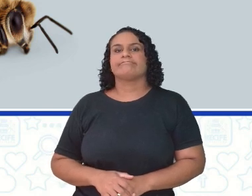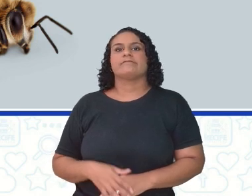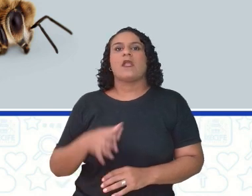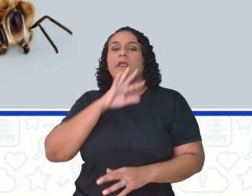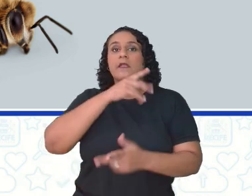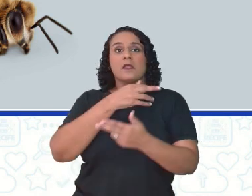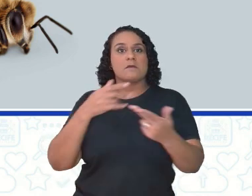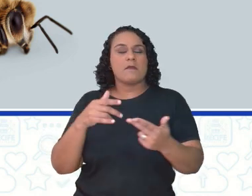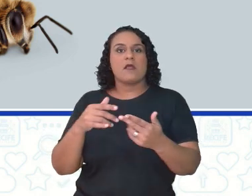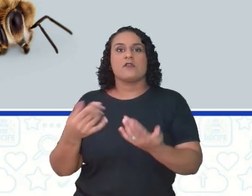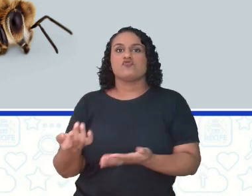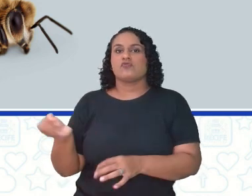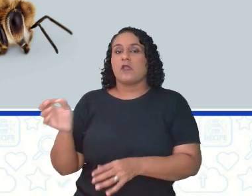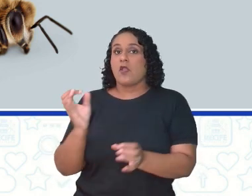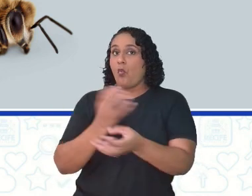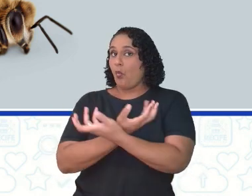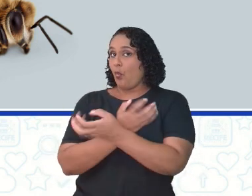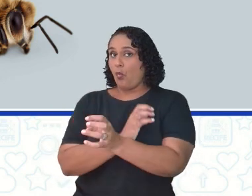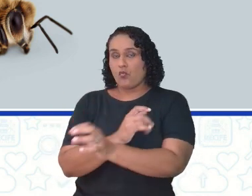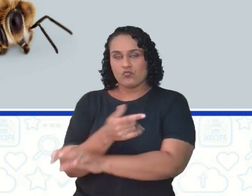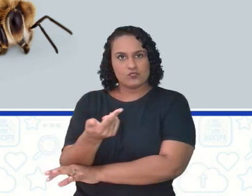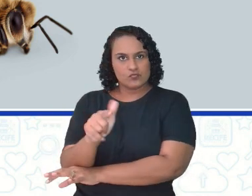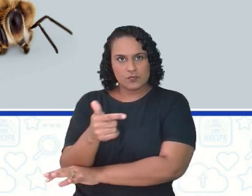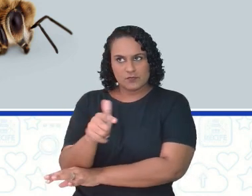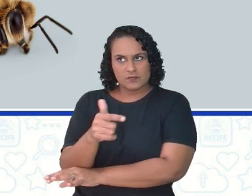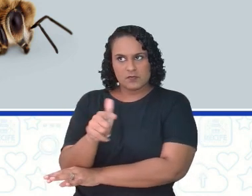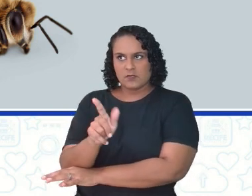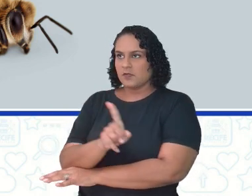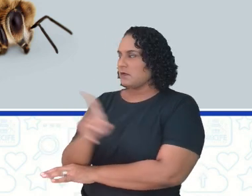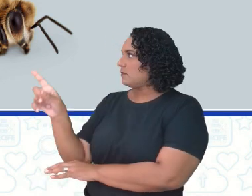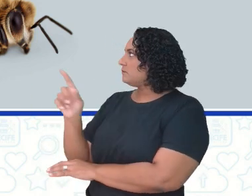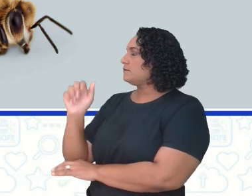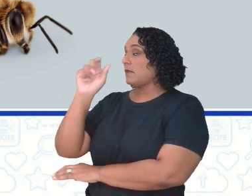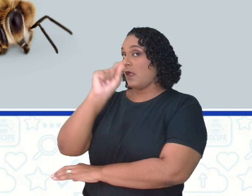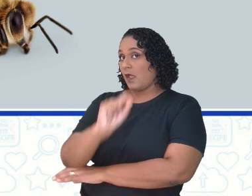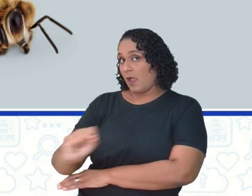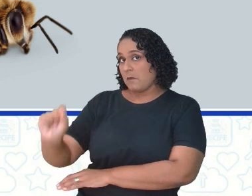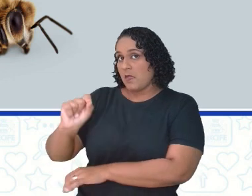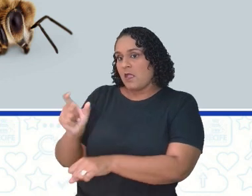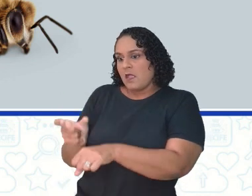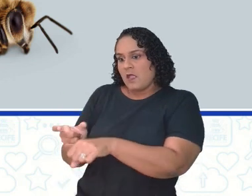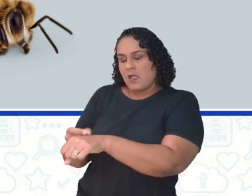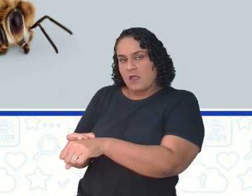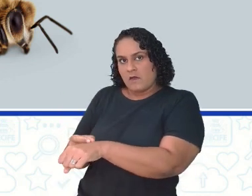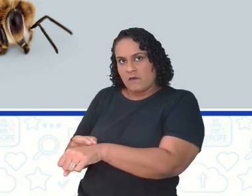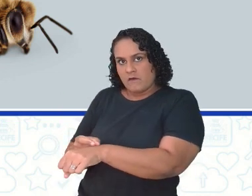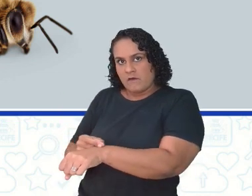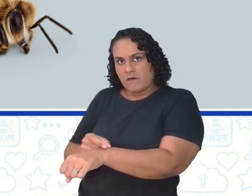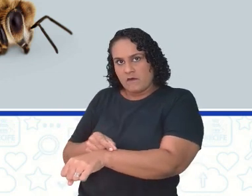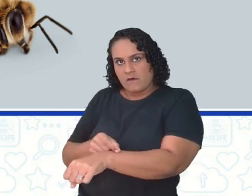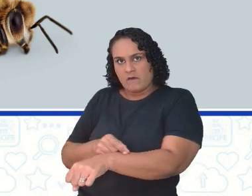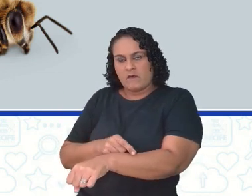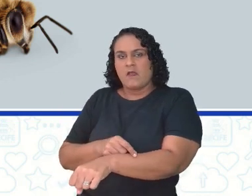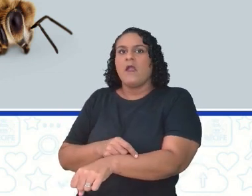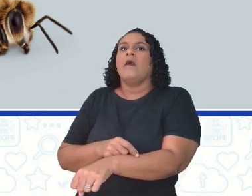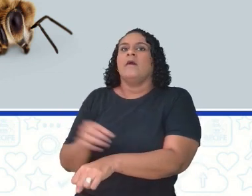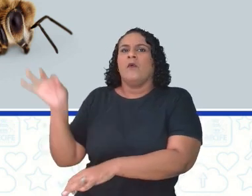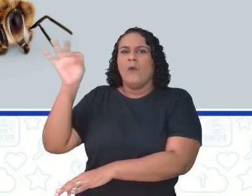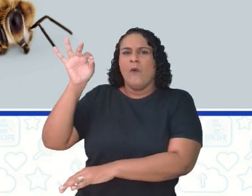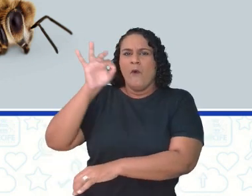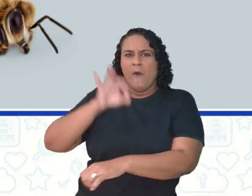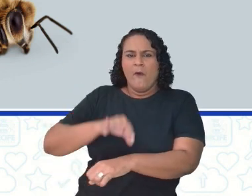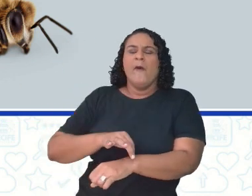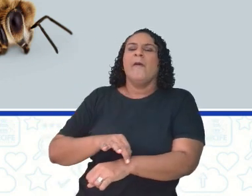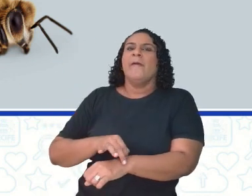ou menos a maioria nesses invertebrados, como abelhas, formigas, vespas. Então,